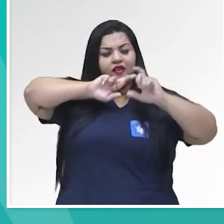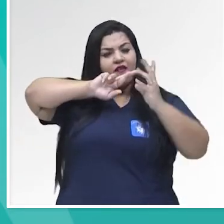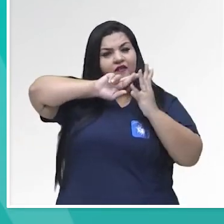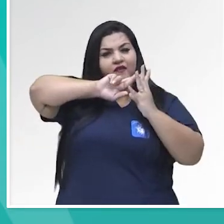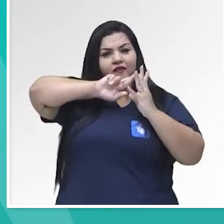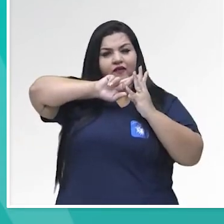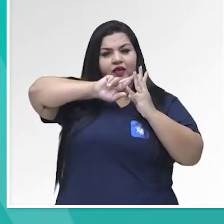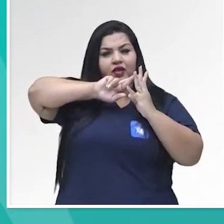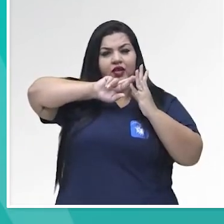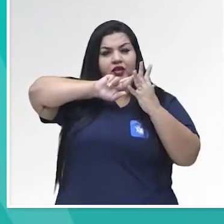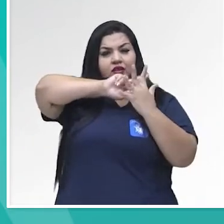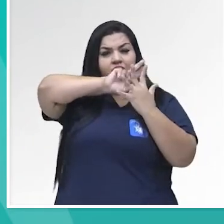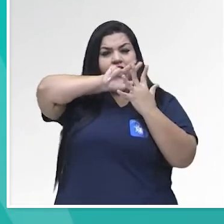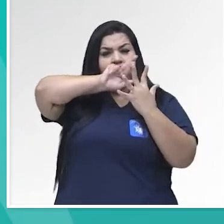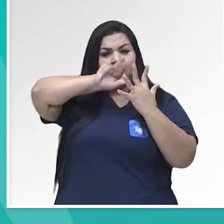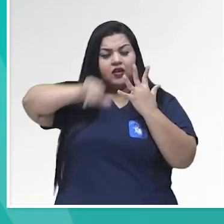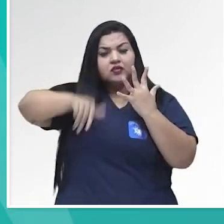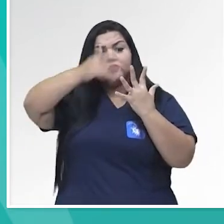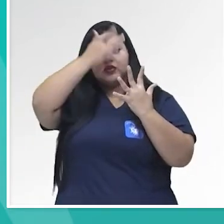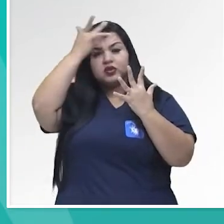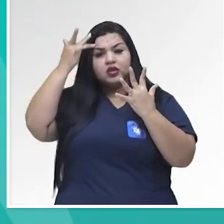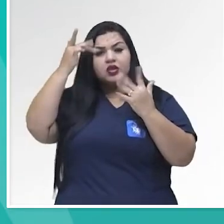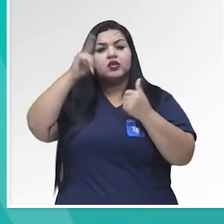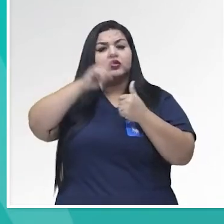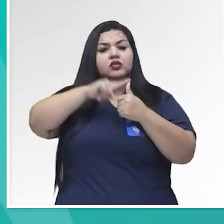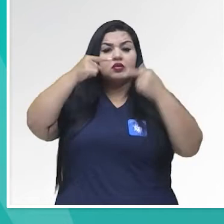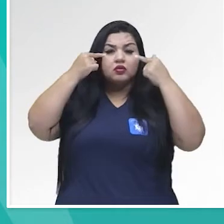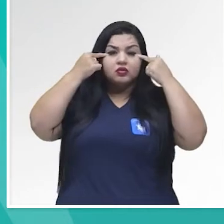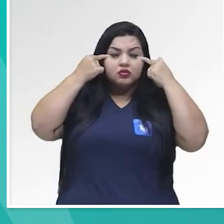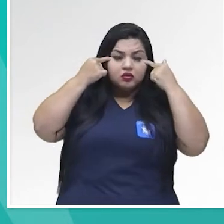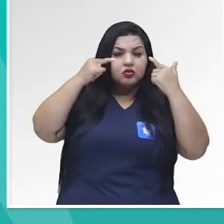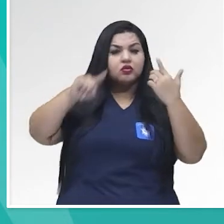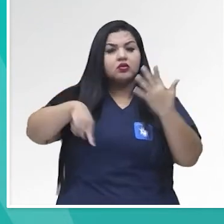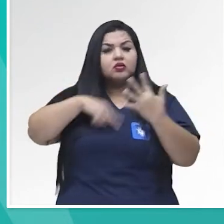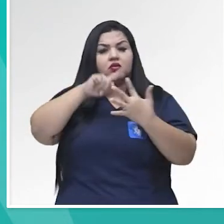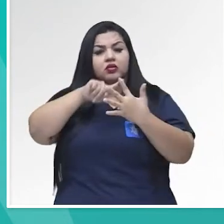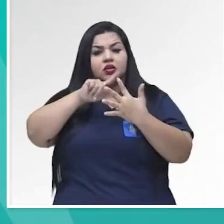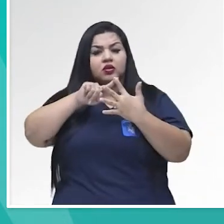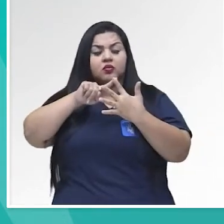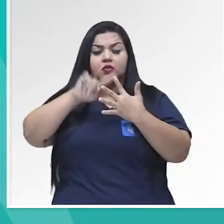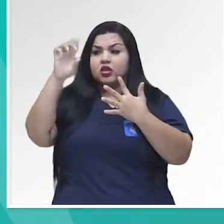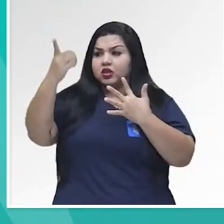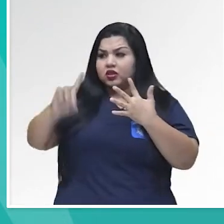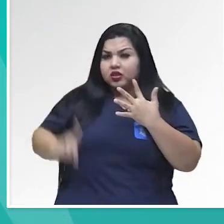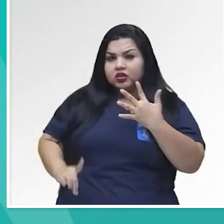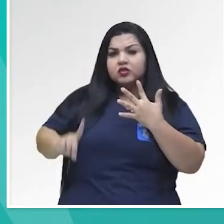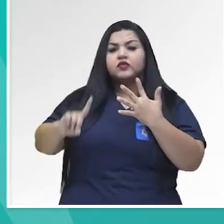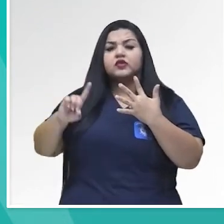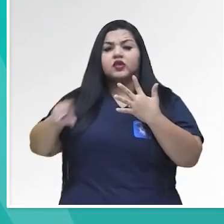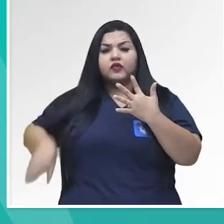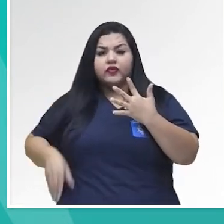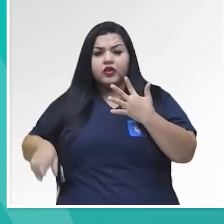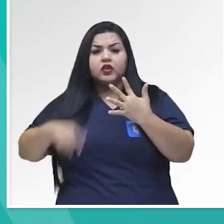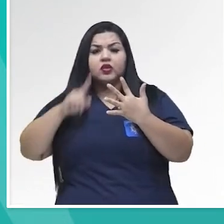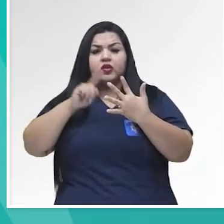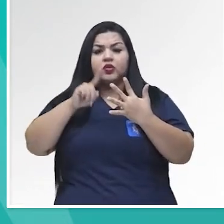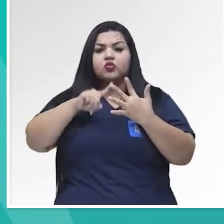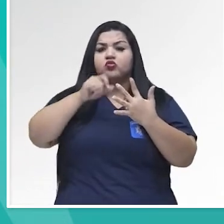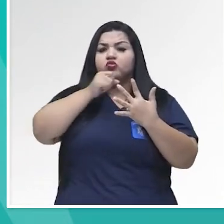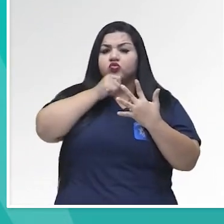aqui. Uma oriental, uma mulher com deficiência física, um